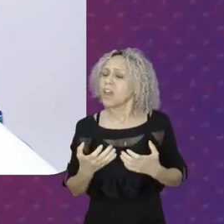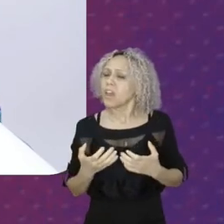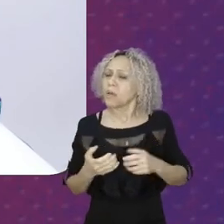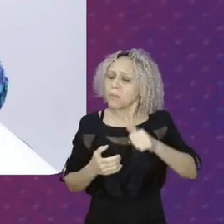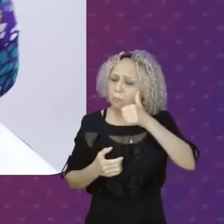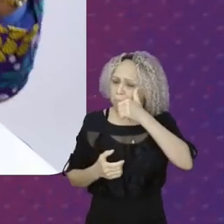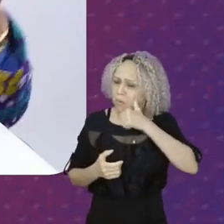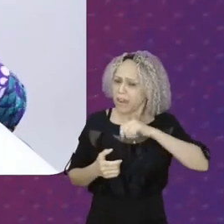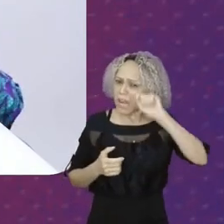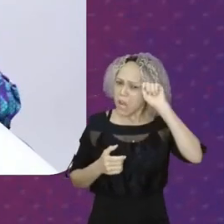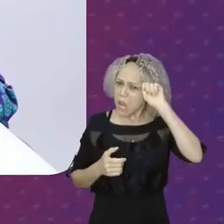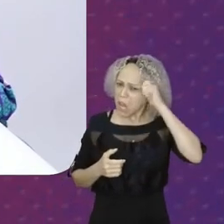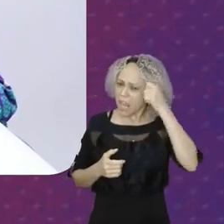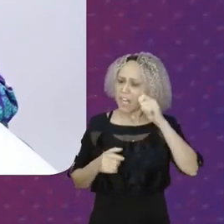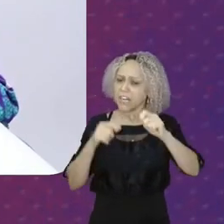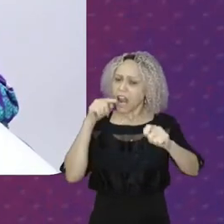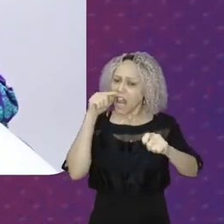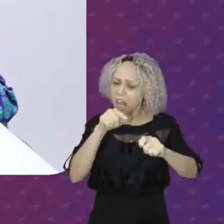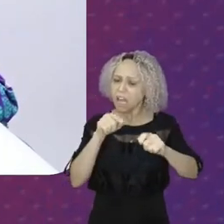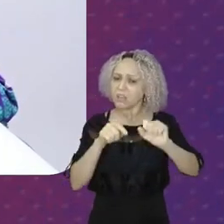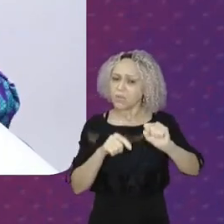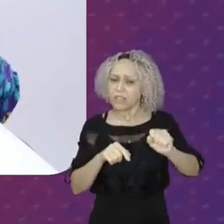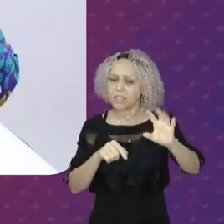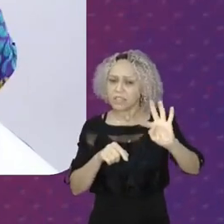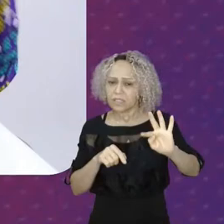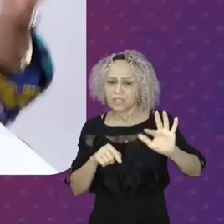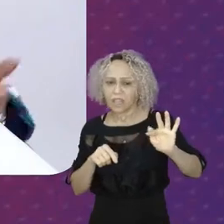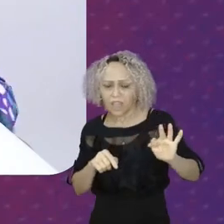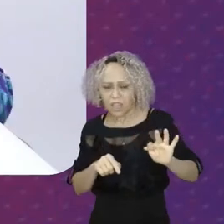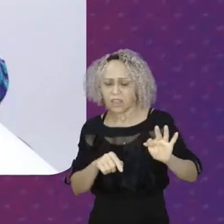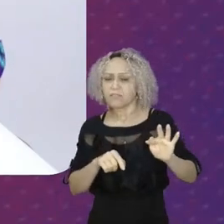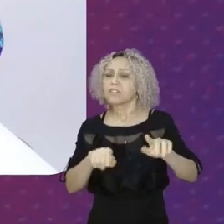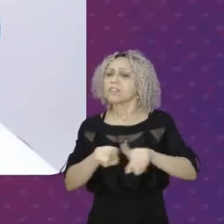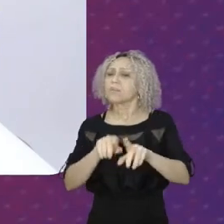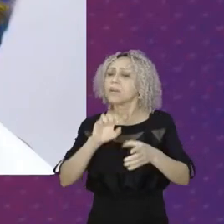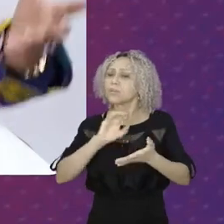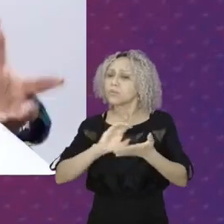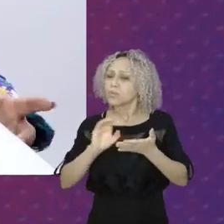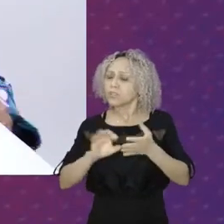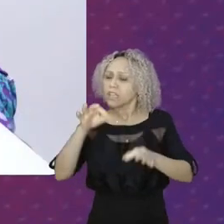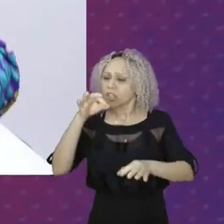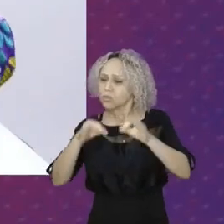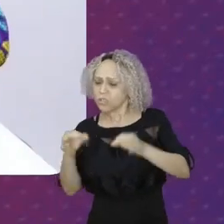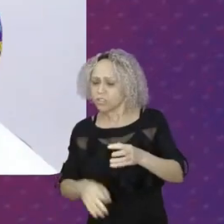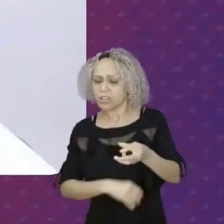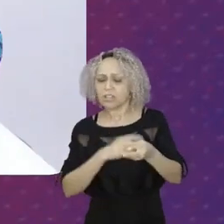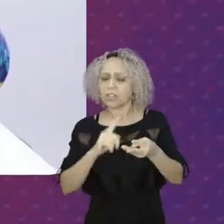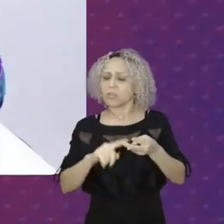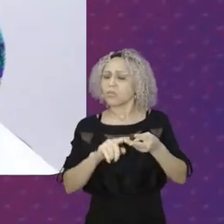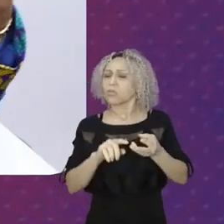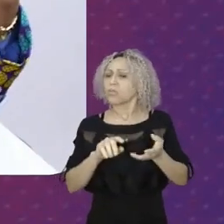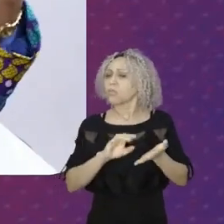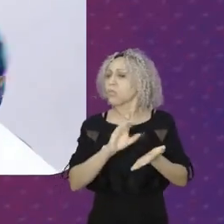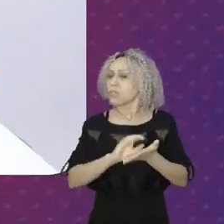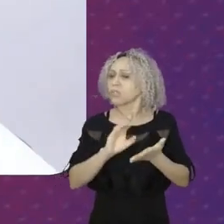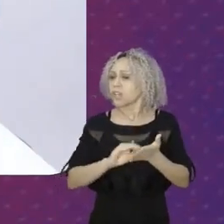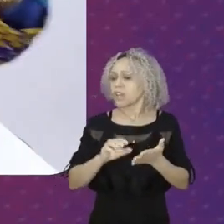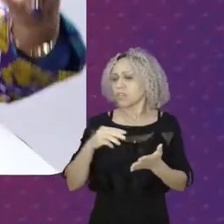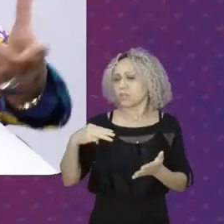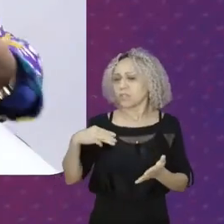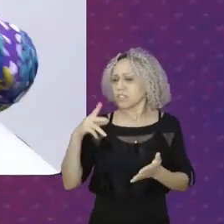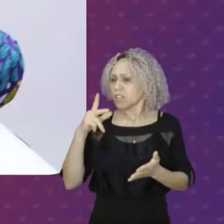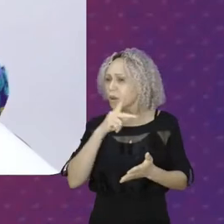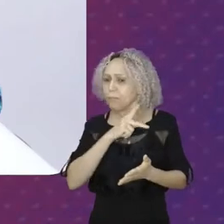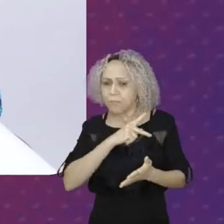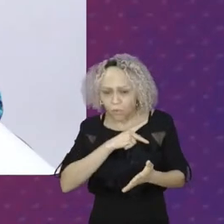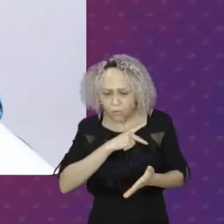Federal, queremos nos conselhos de justiça, no conselho do Ministério Público, queremos dentro de